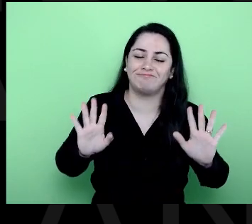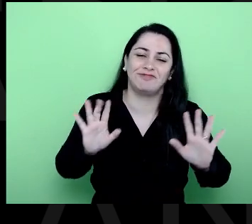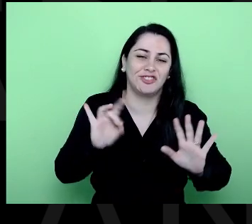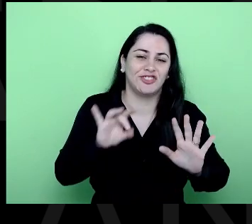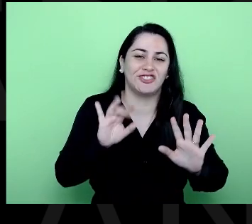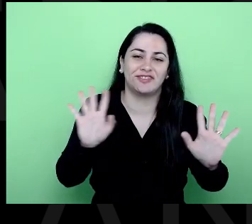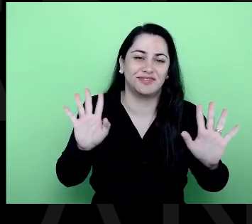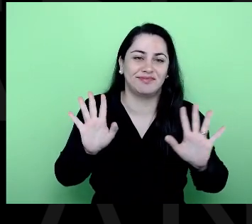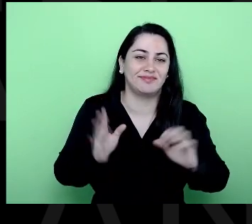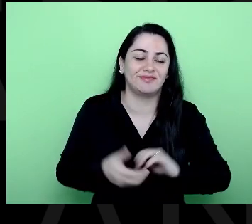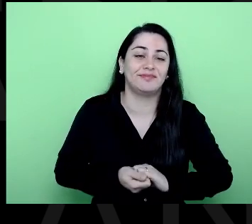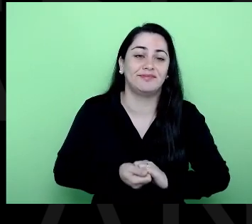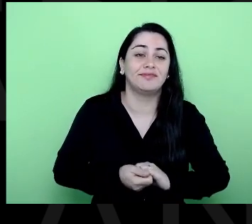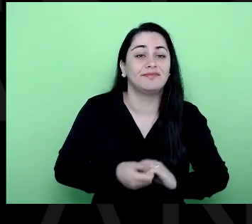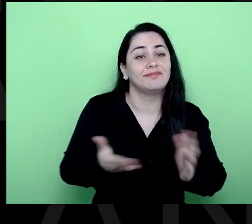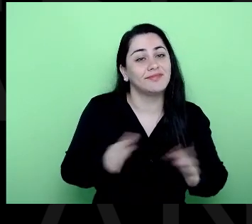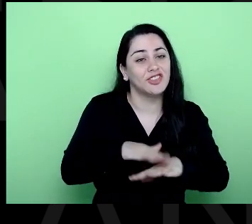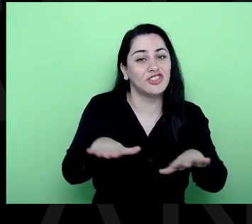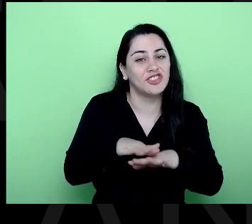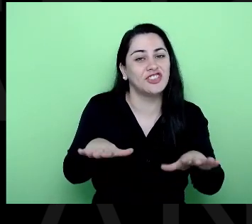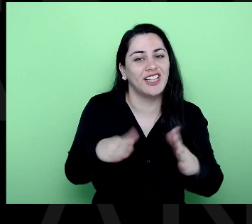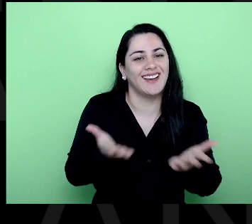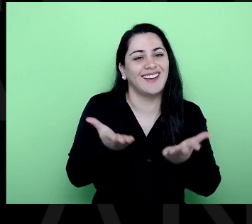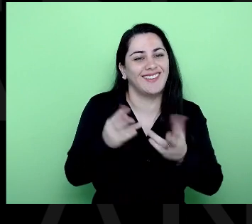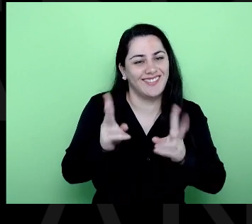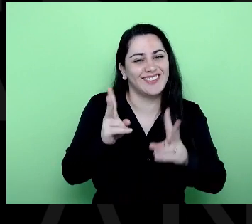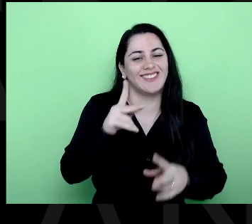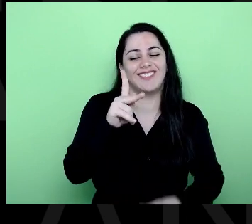Ai, ai. Ah, Carla, chega, é você.